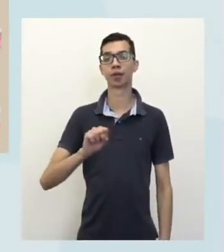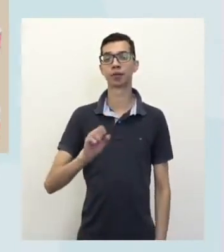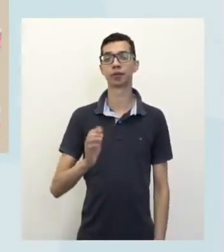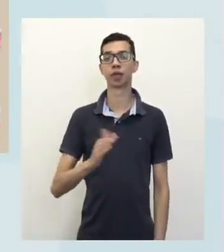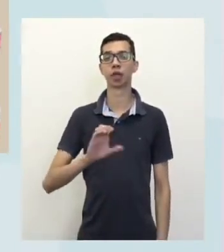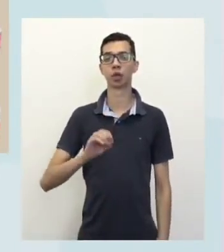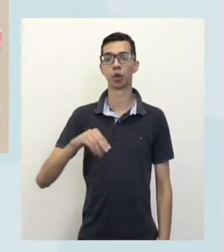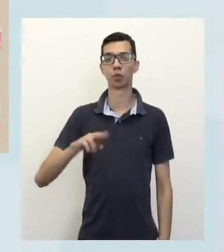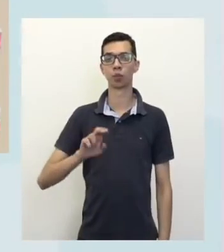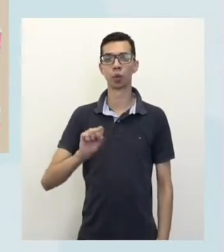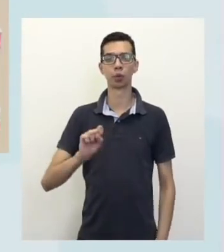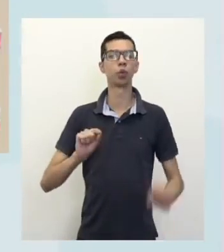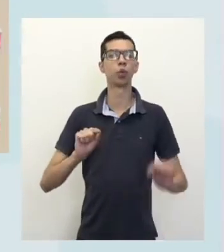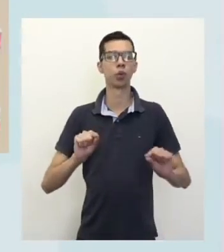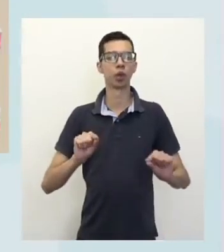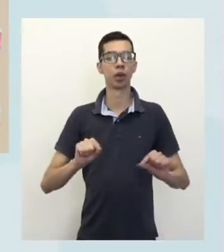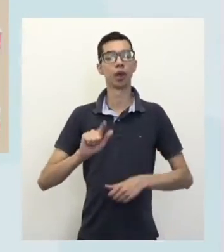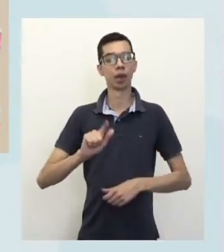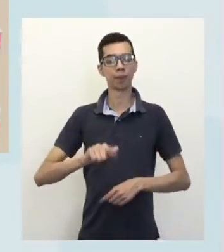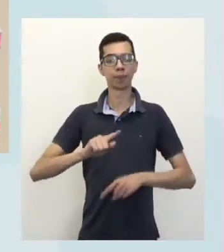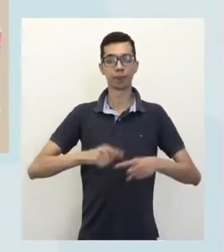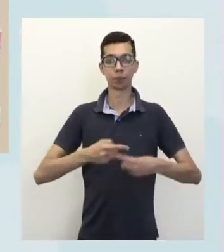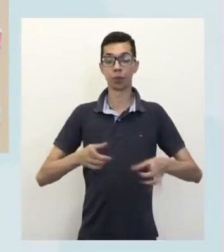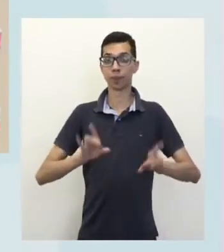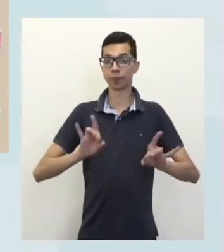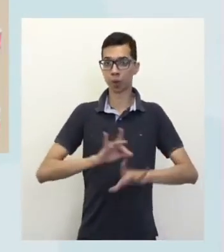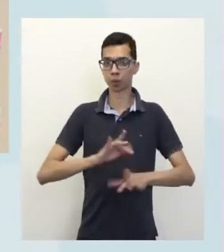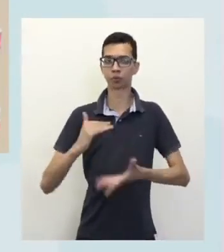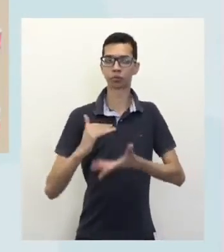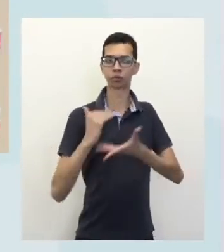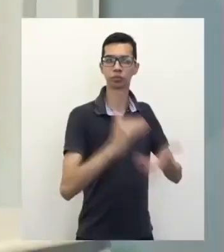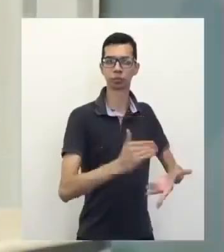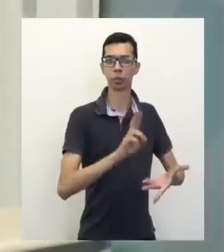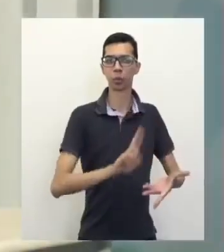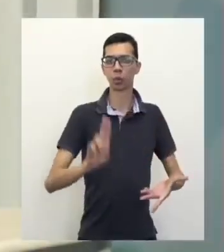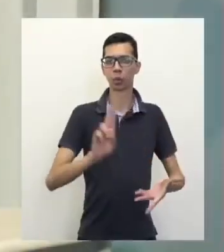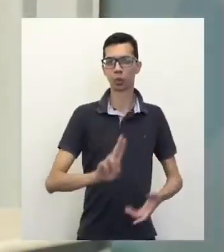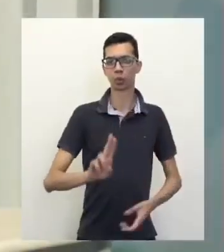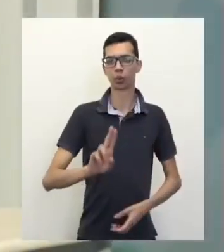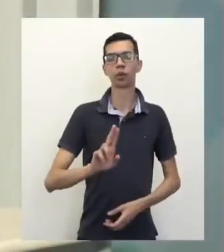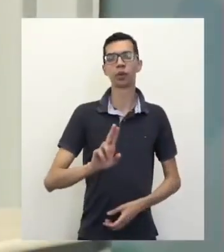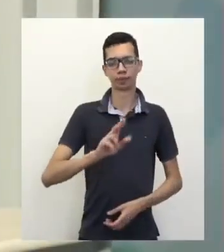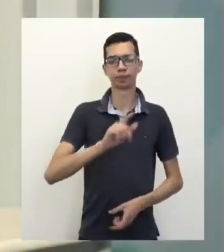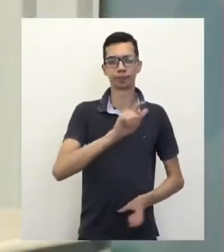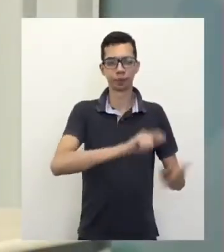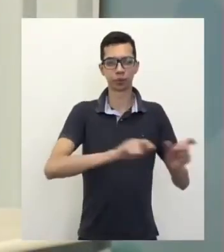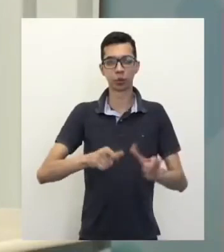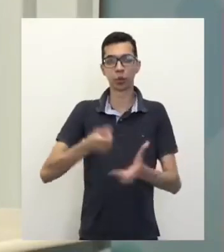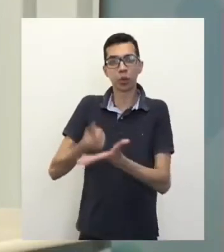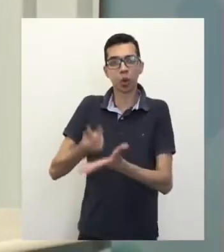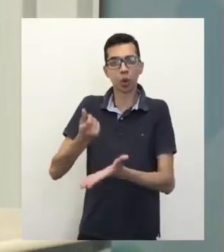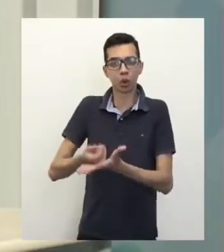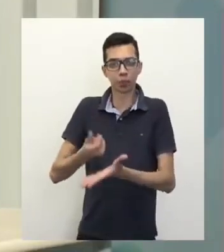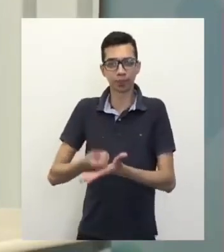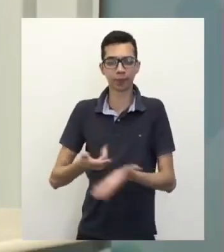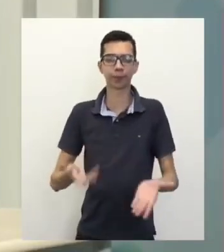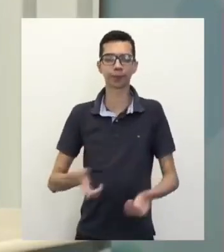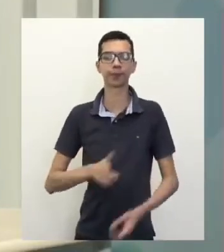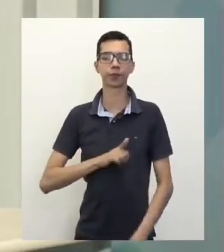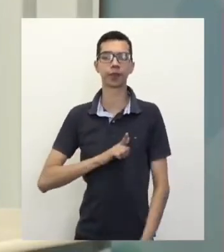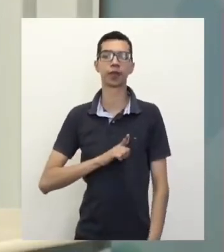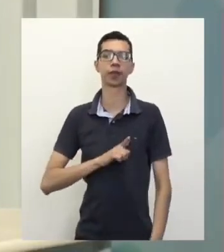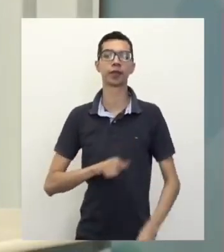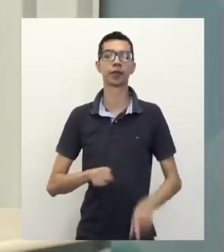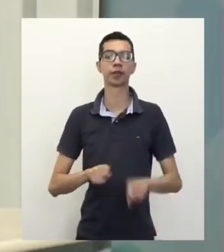consumidores finais, ou seja, né, é um consumo mais imediato. E dentro dessa classificação a gente tem os bens de